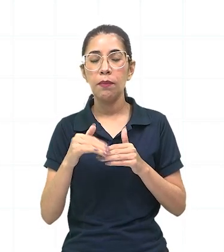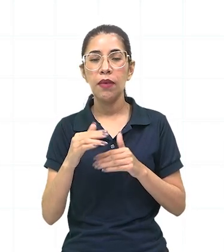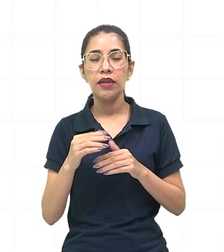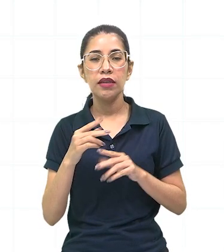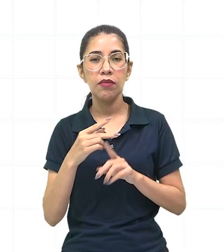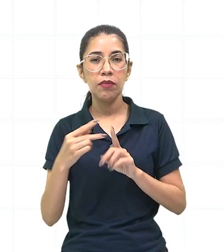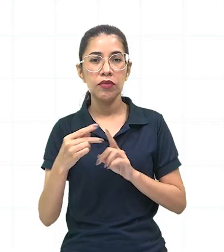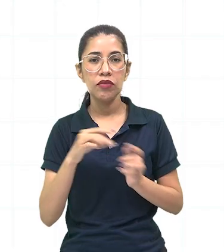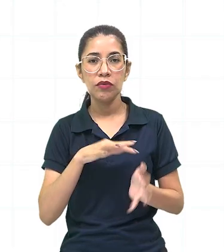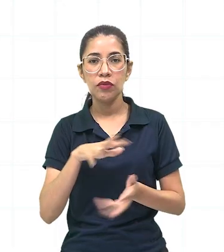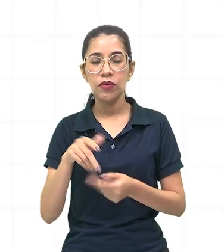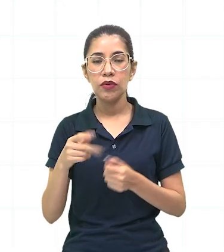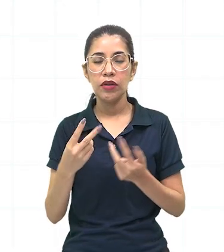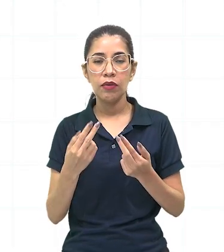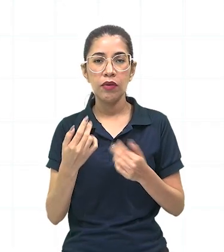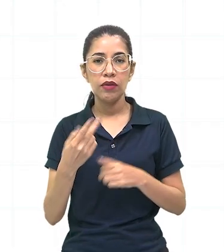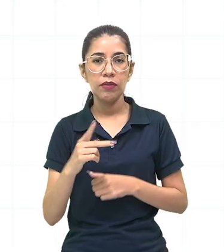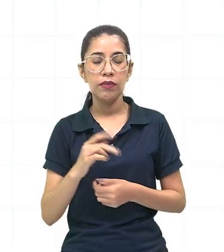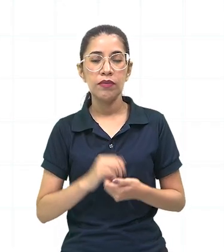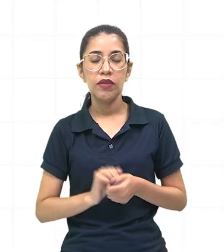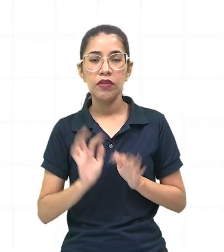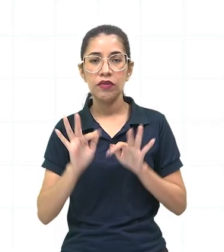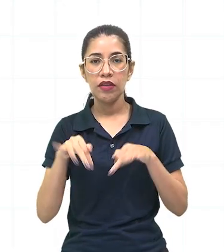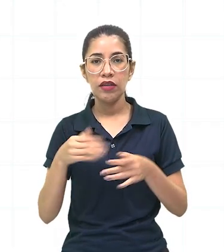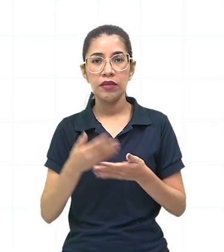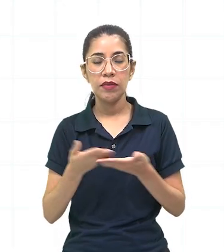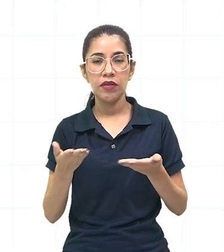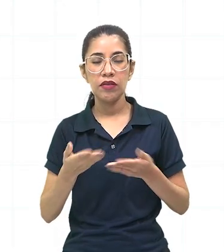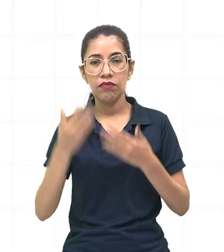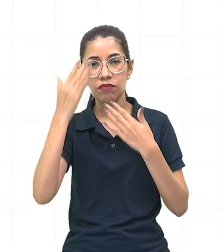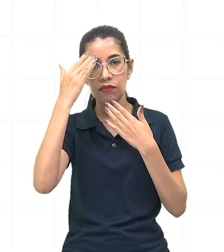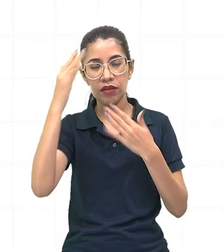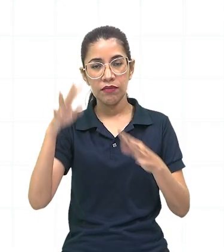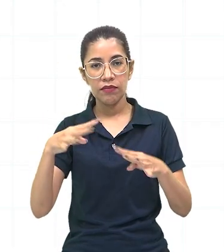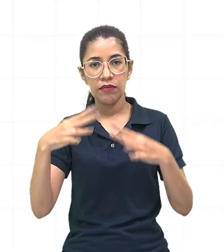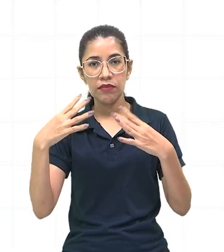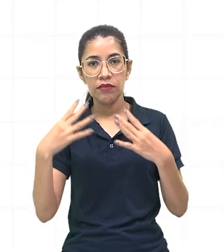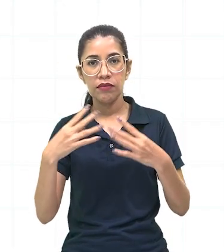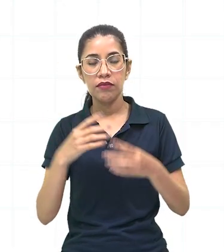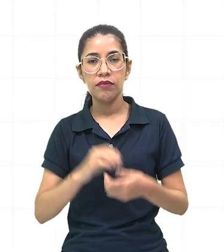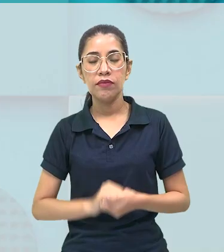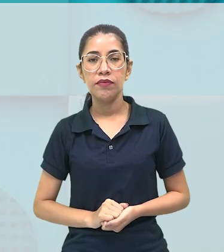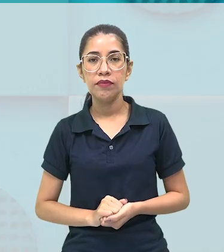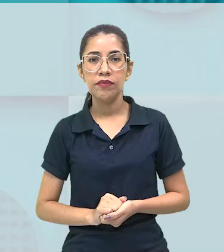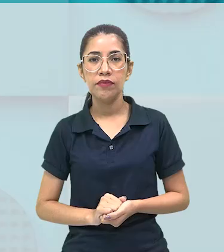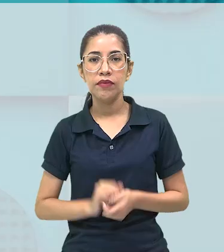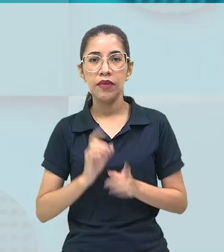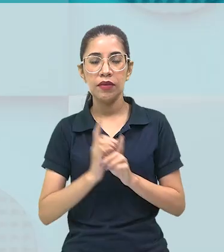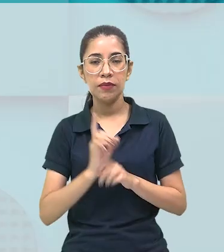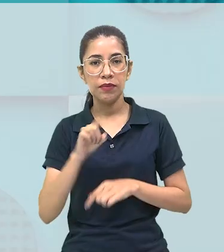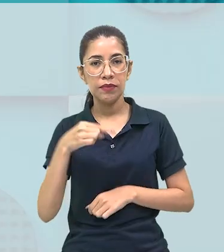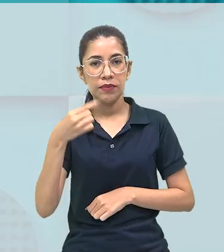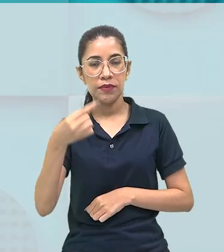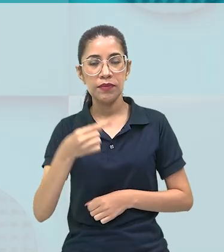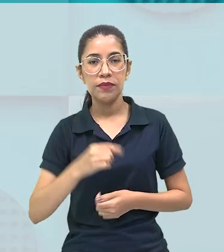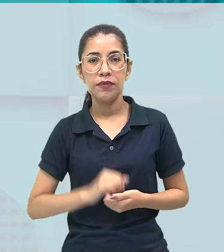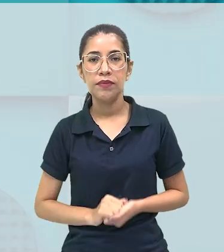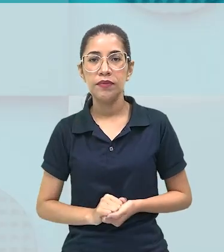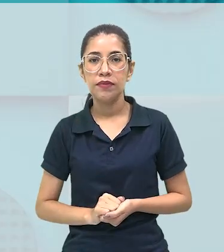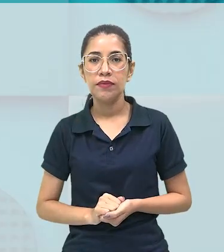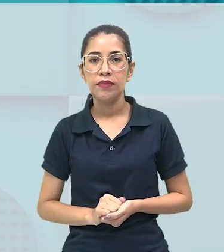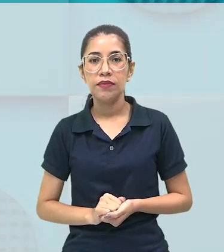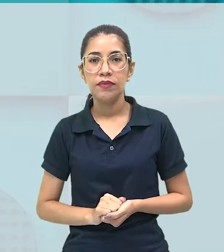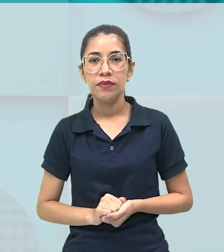sua visão de mundo? A gente vai ficando por aqui, agradeço a atenção de todos e até a próxima aula.